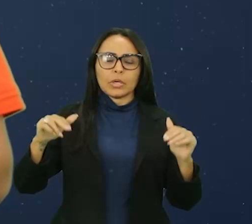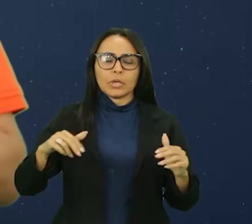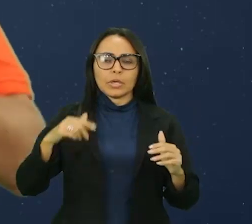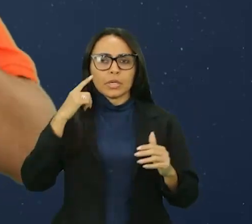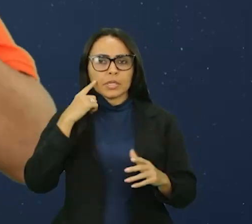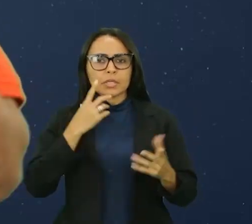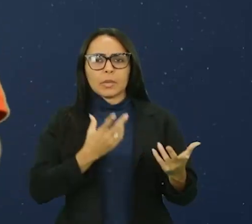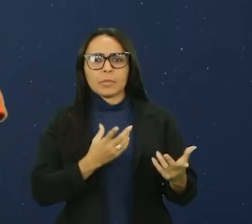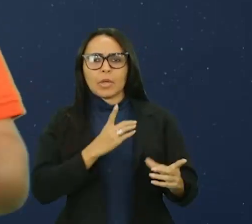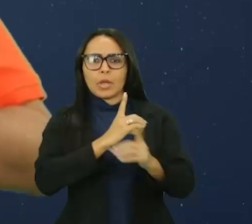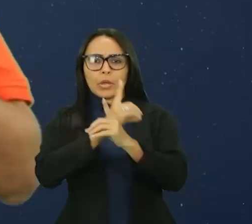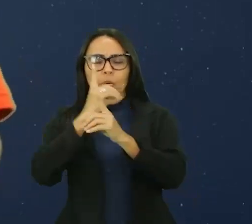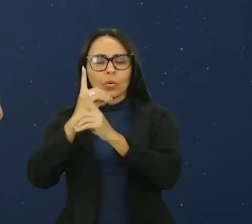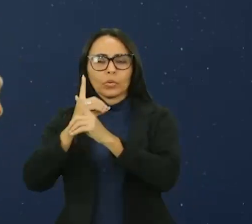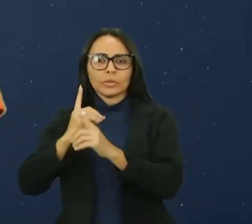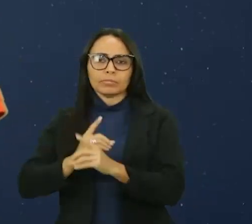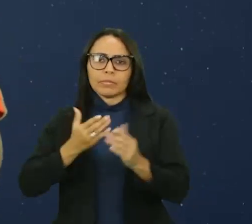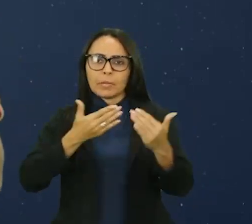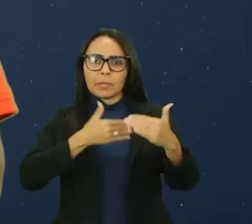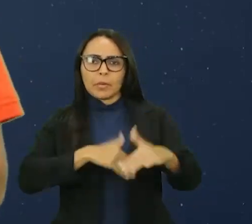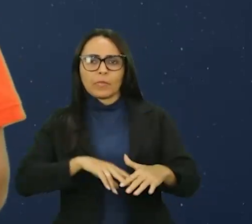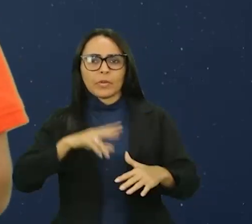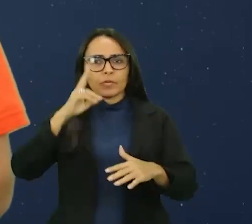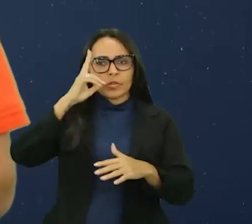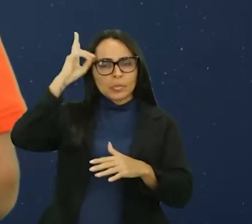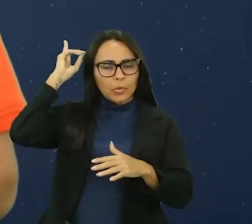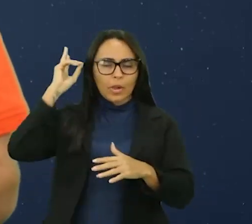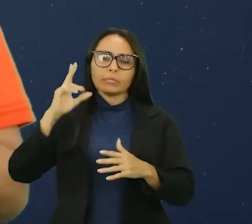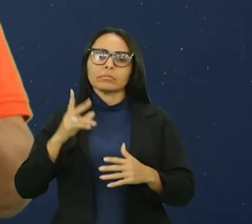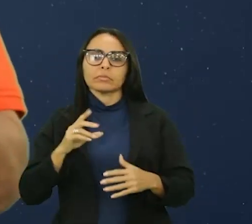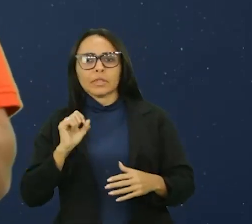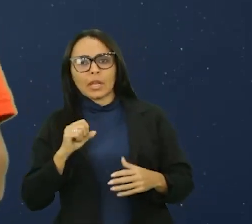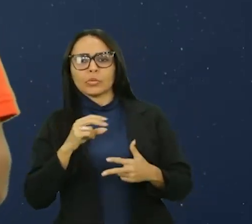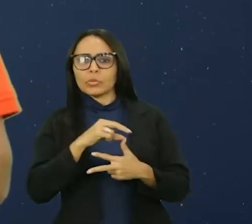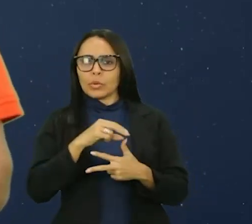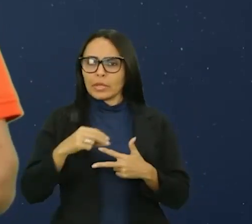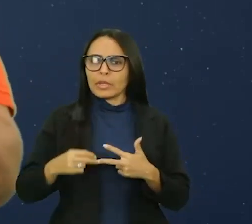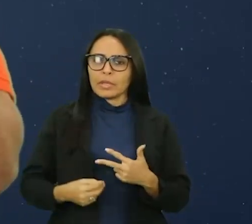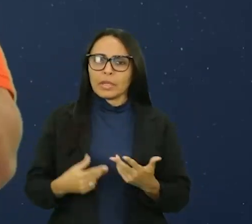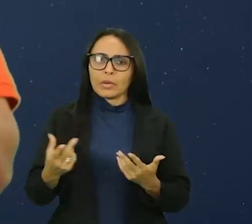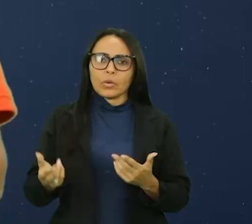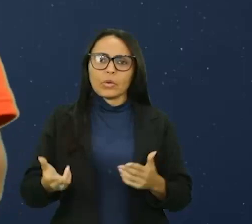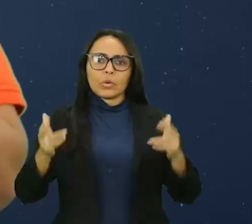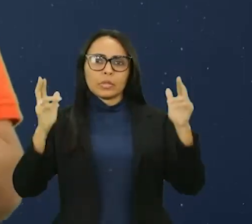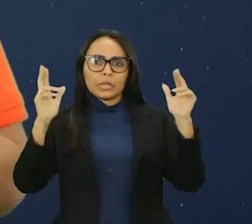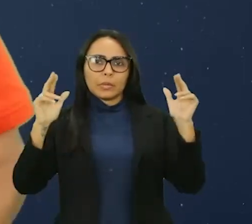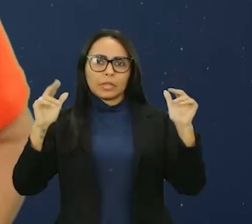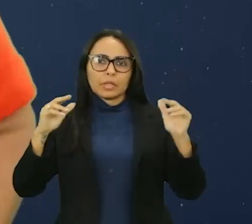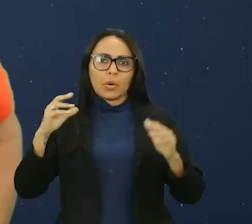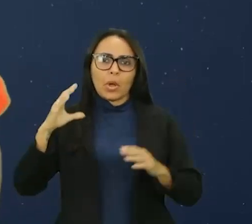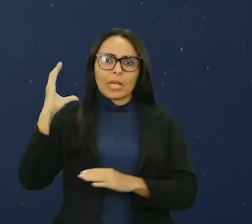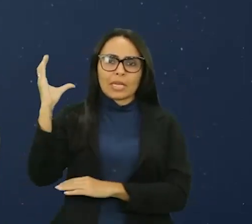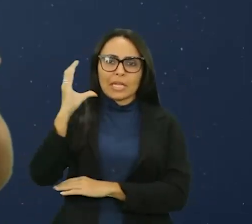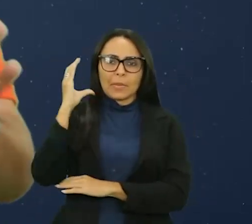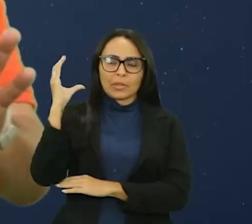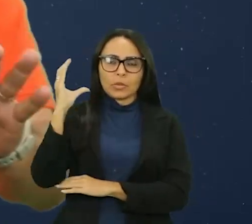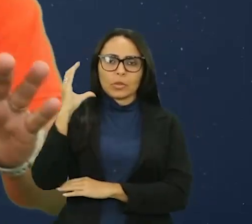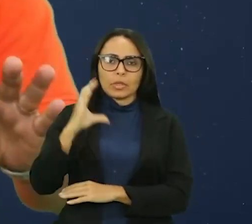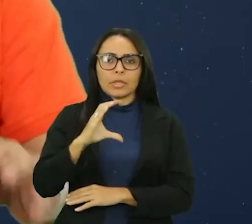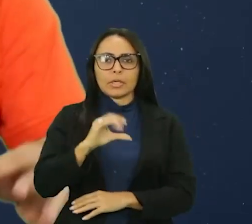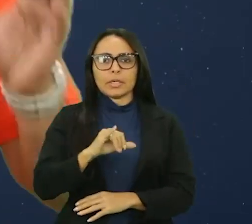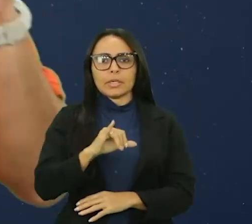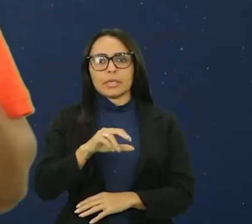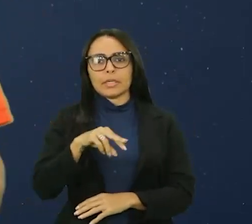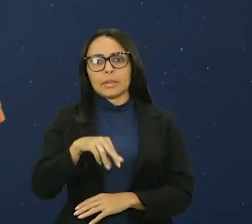nas provas, nos vestibulares e, claro, vai estar presente lá no Enem. O tema é climatologia. O que é que eu quero que